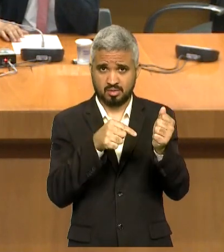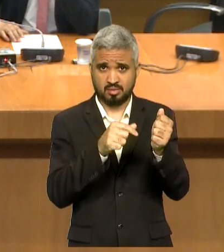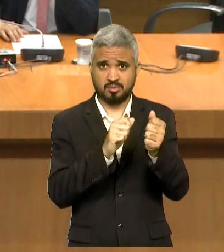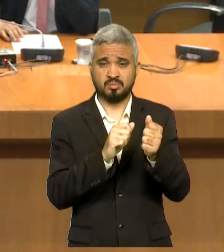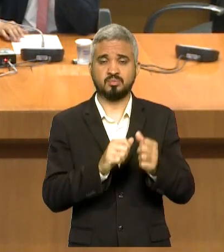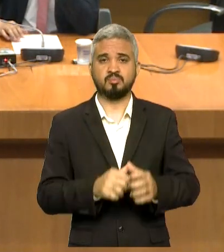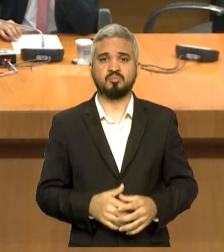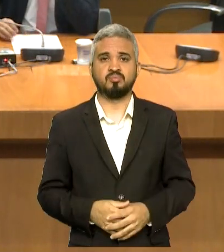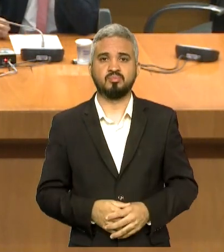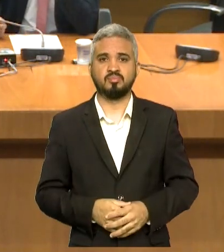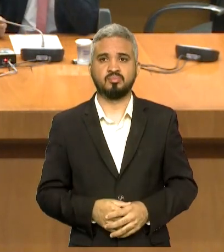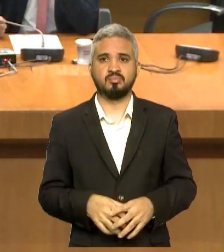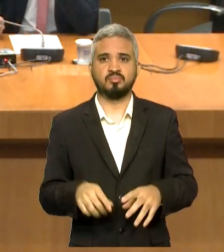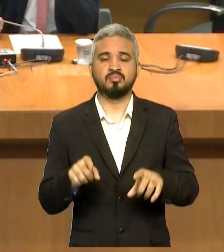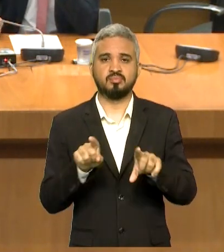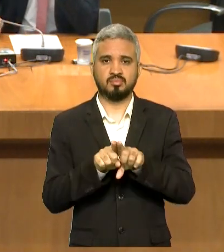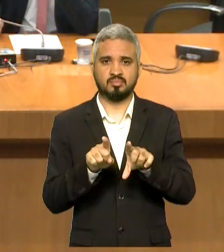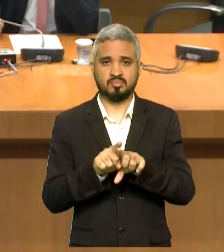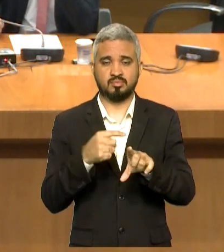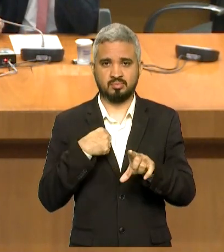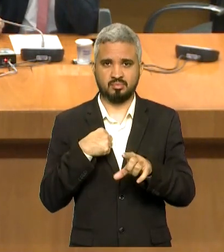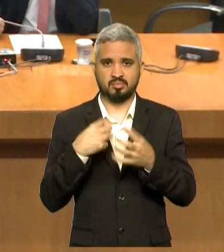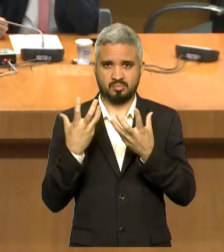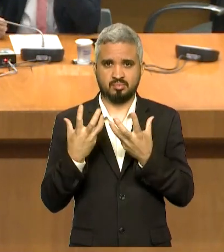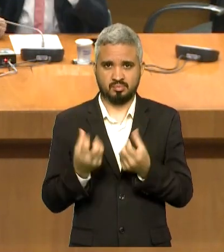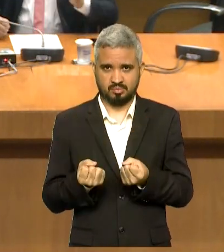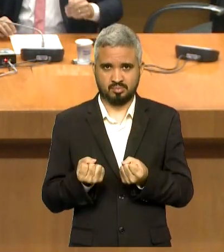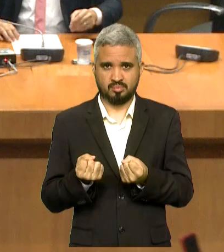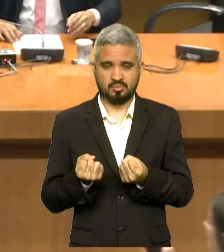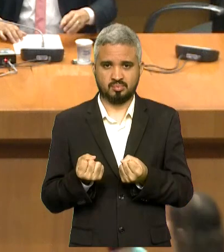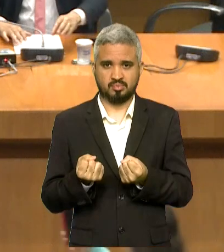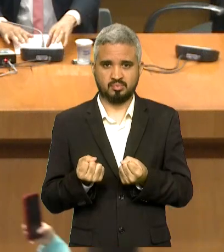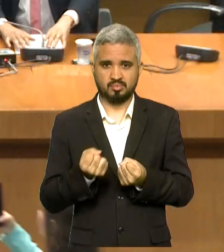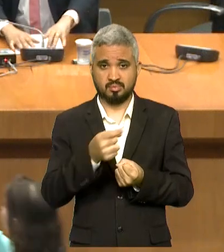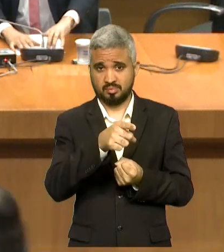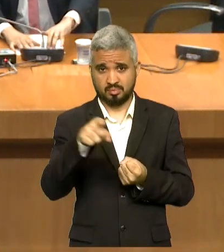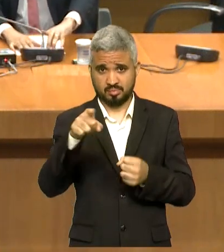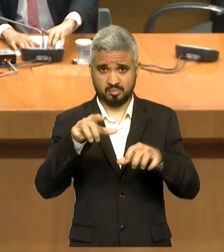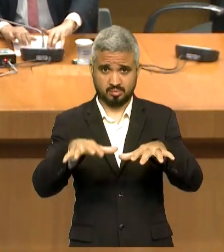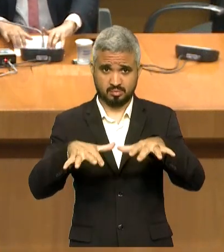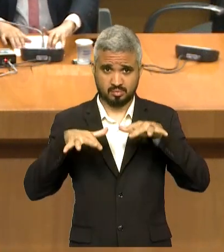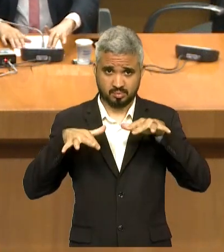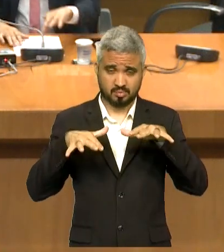determino, acolho o pedido de retificação, se não houver nenhuma impugnação pelo plenário,